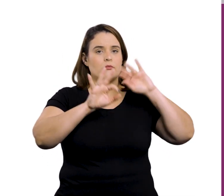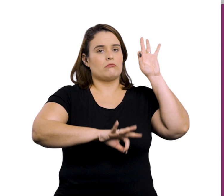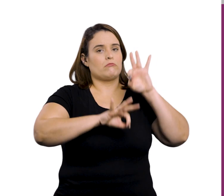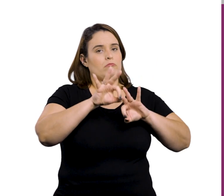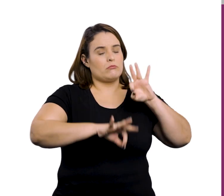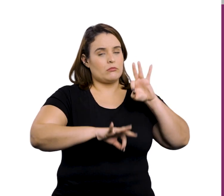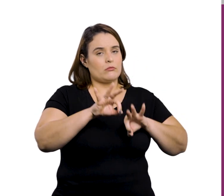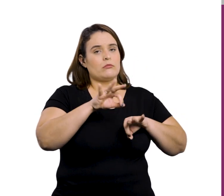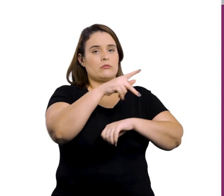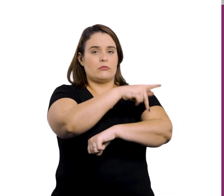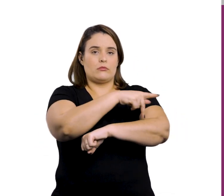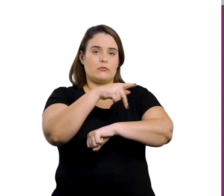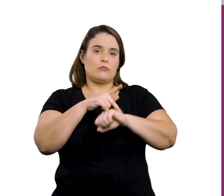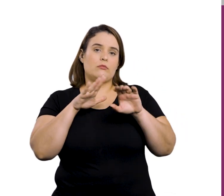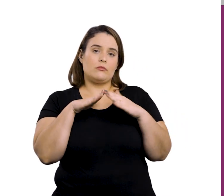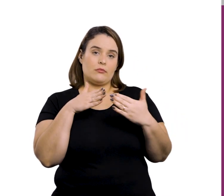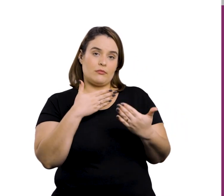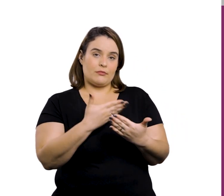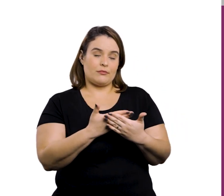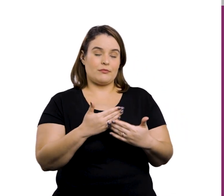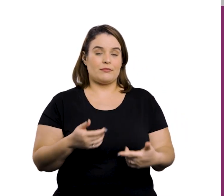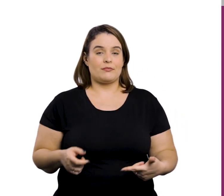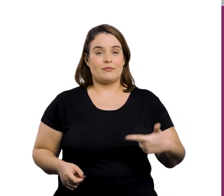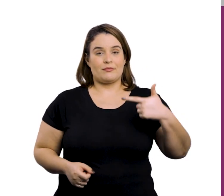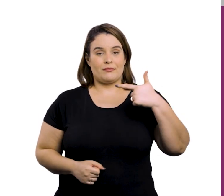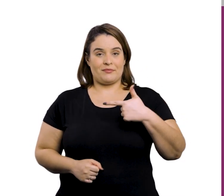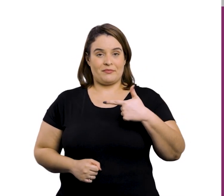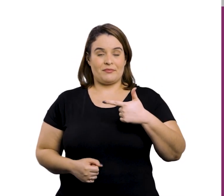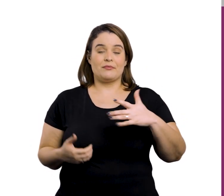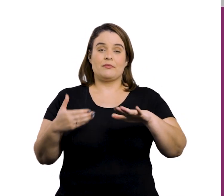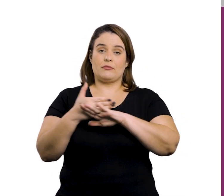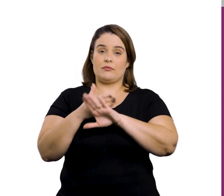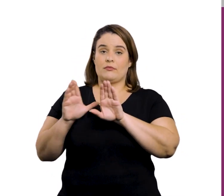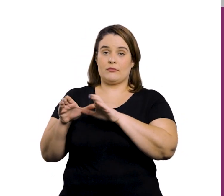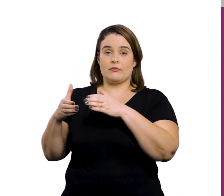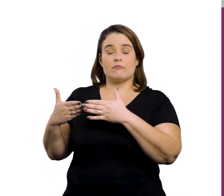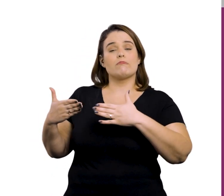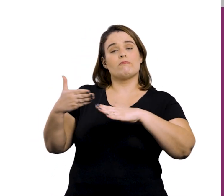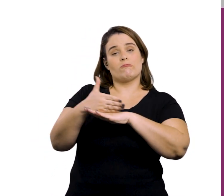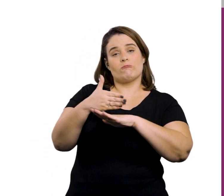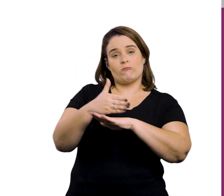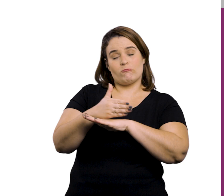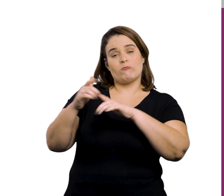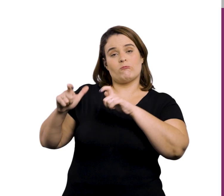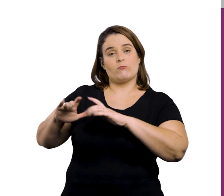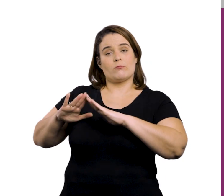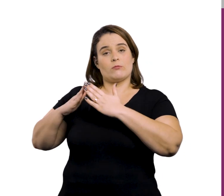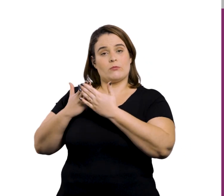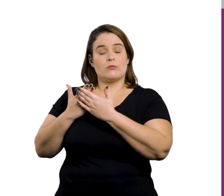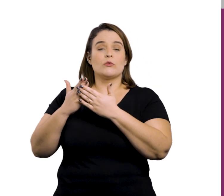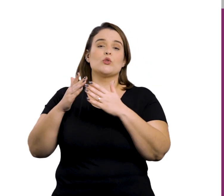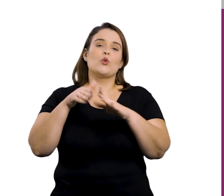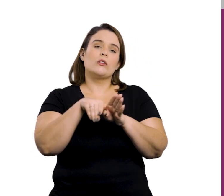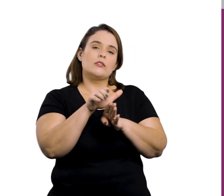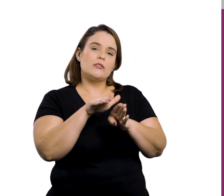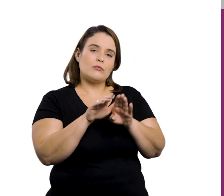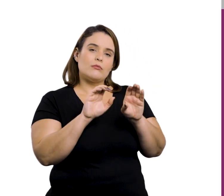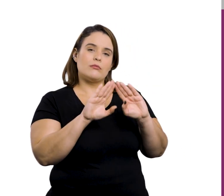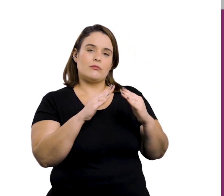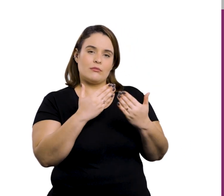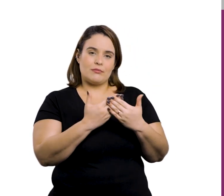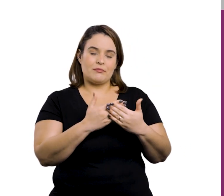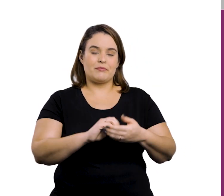na elaboração do projeto pedagógico da escola. 2. Participação das comunidades escolar e local em